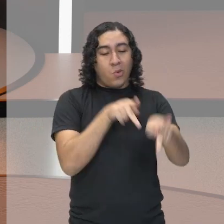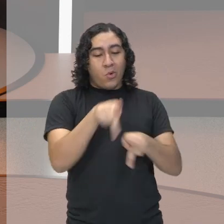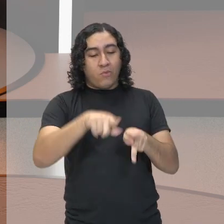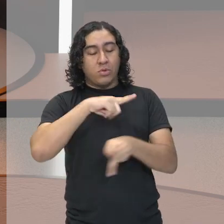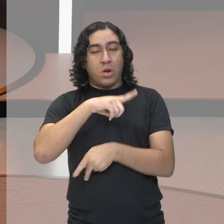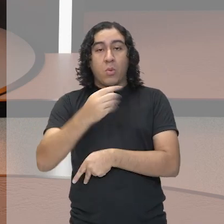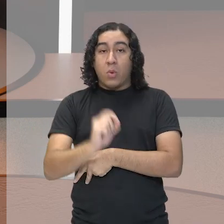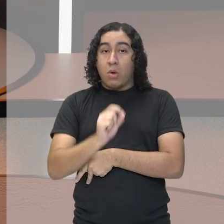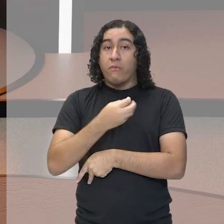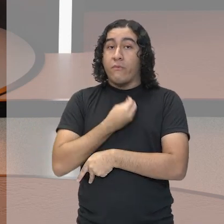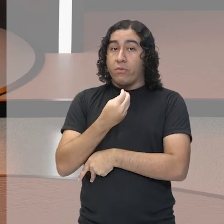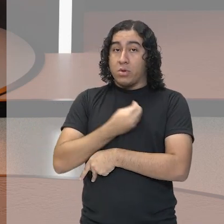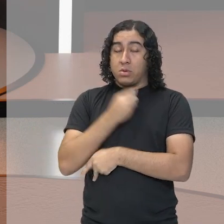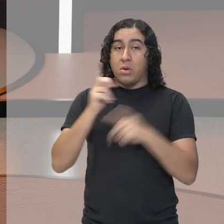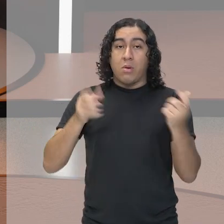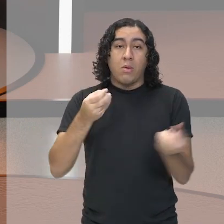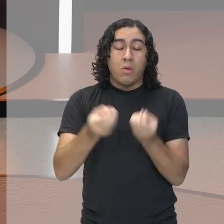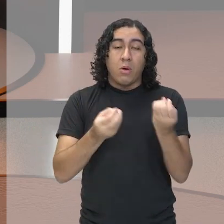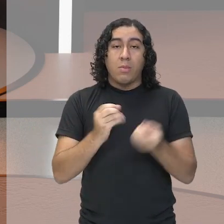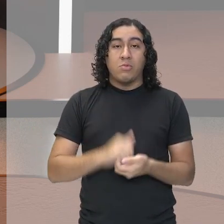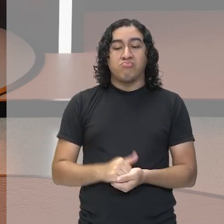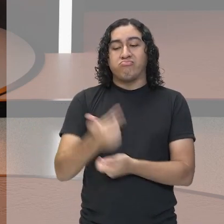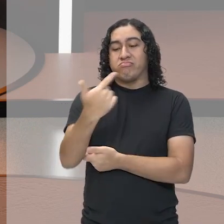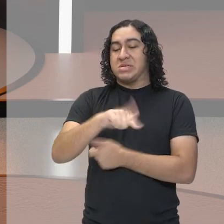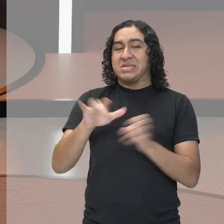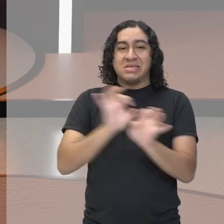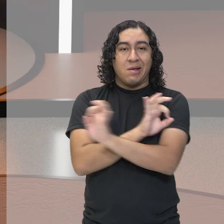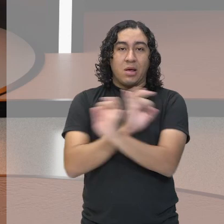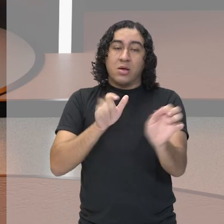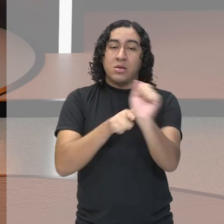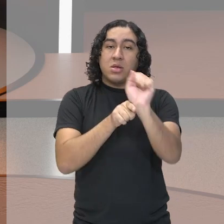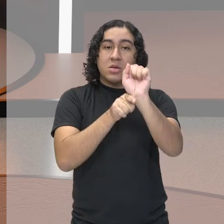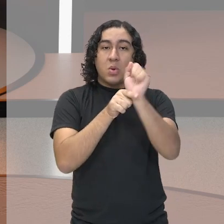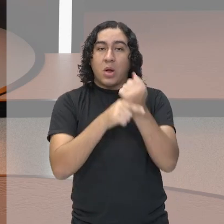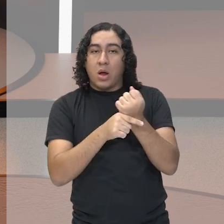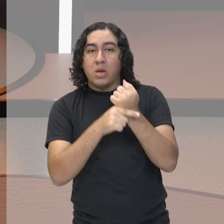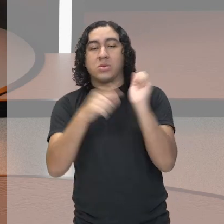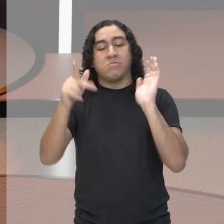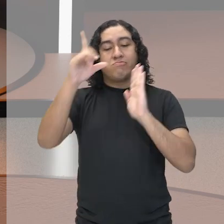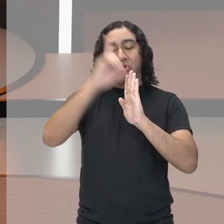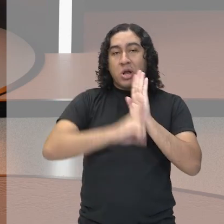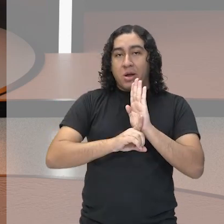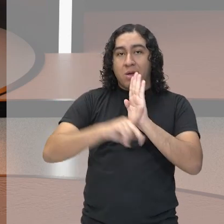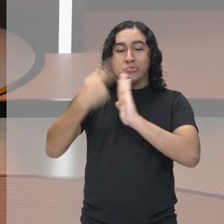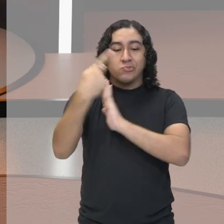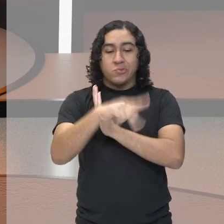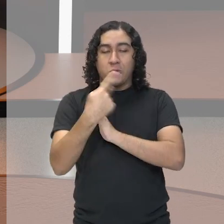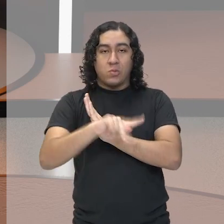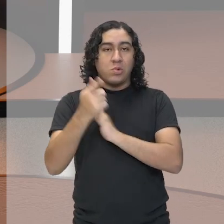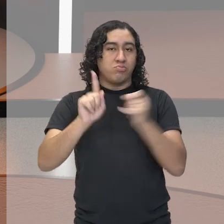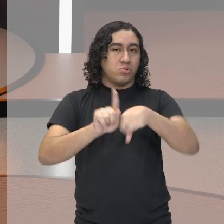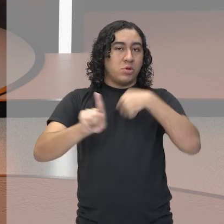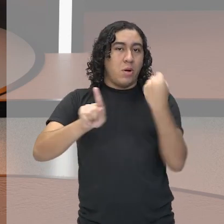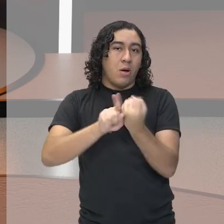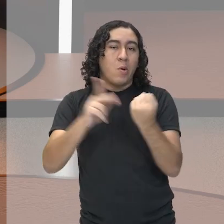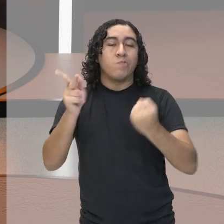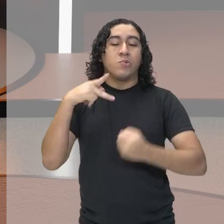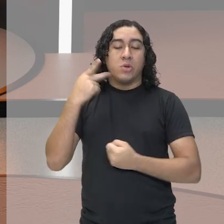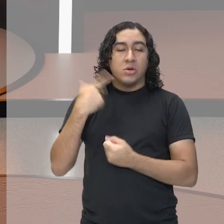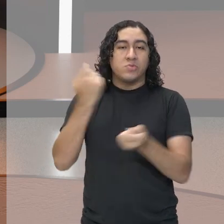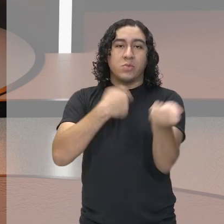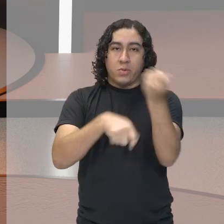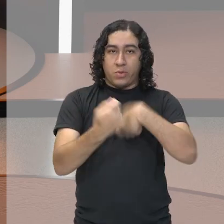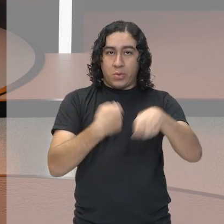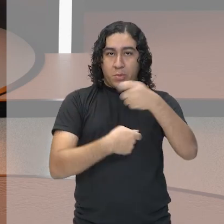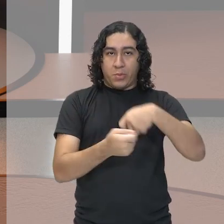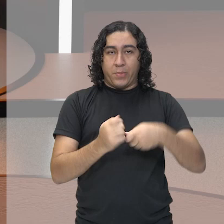vivia aí sem qualquer garantia de direitos sociais, políticos e